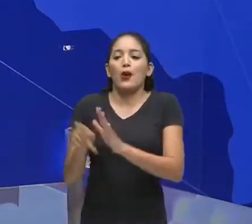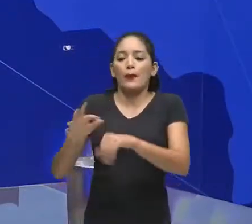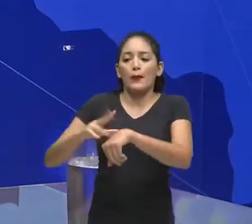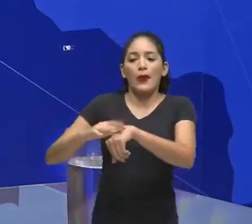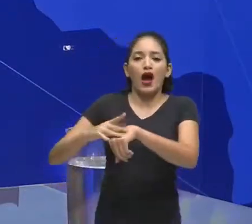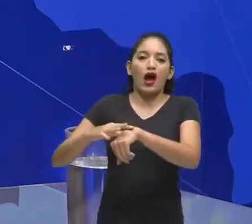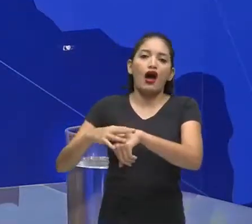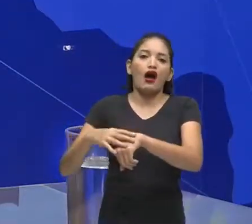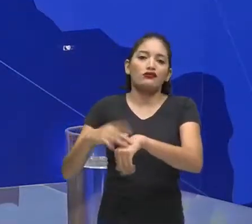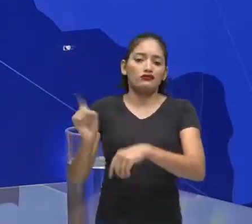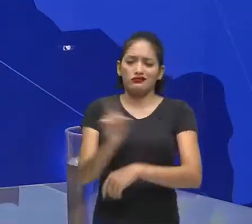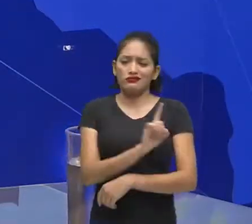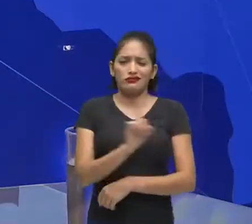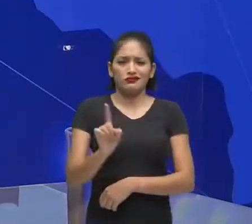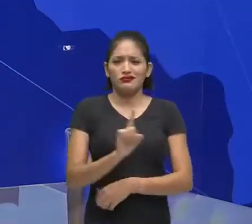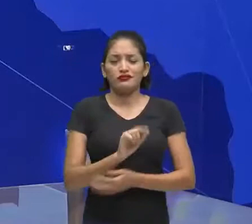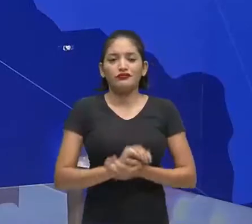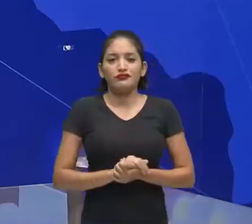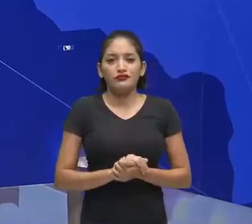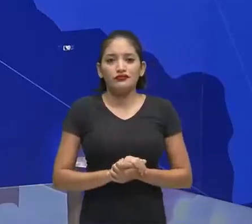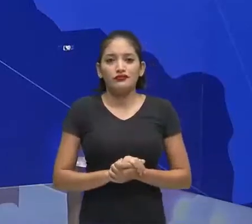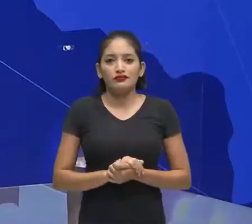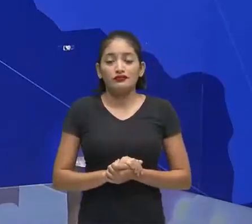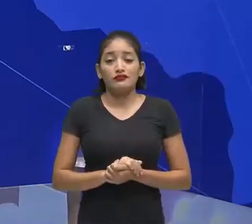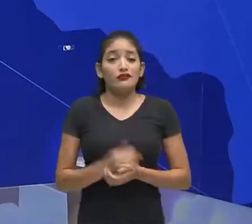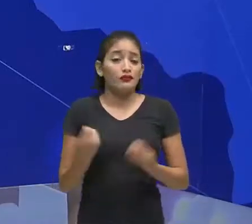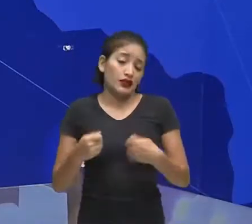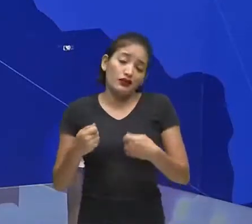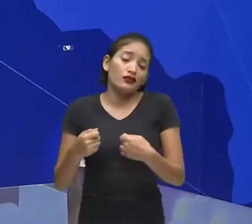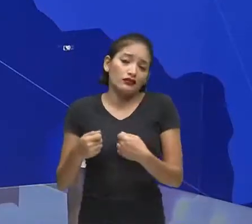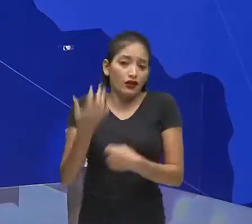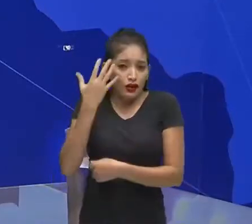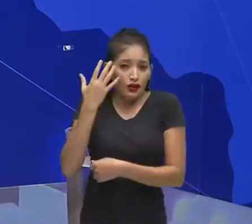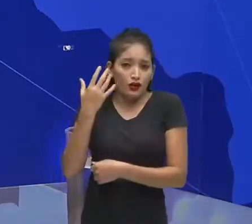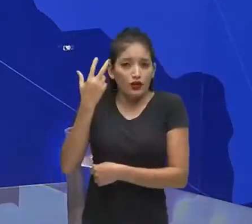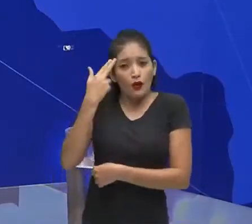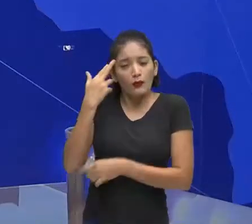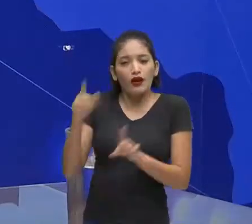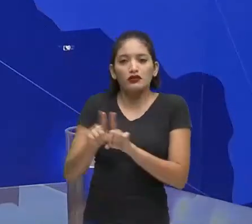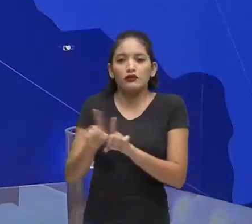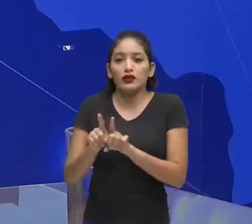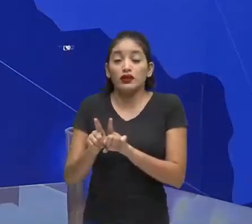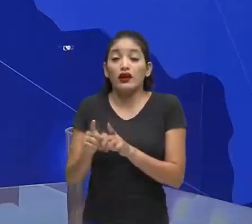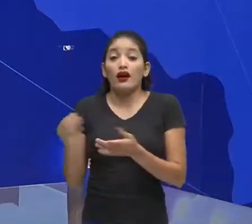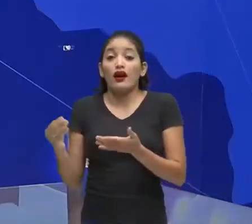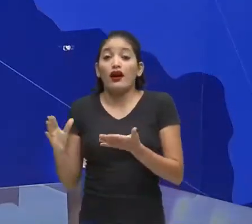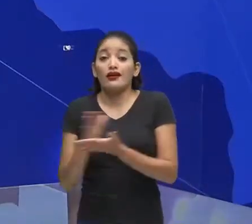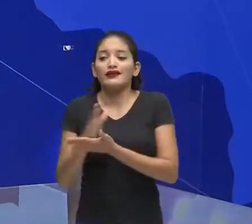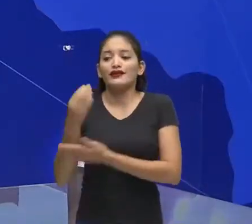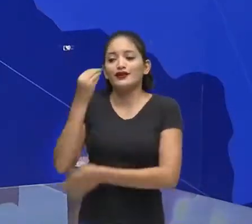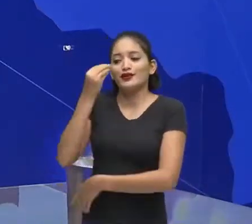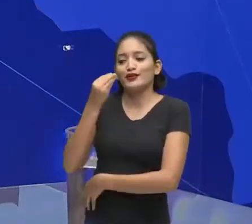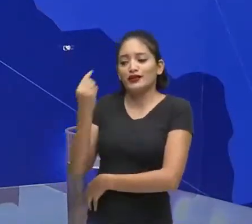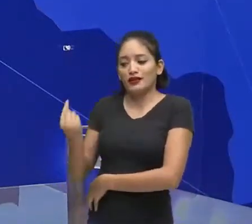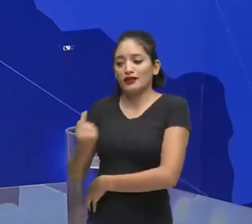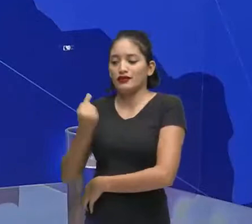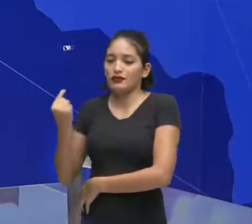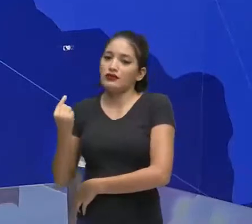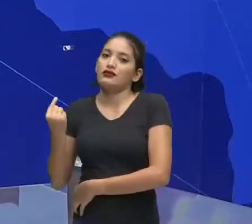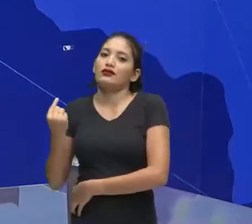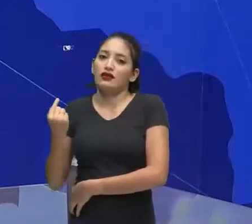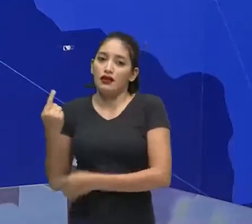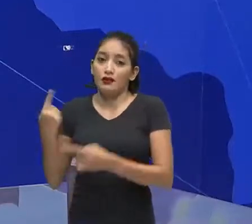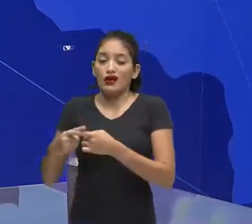alguns processos a gente precisa naturalizar. Experimentar a solidão é mais preocupante,